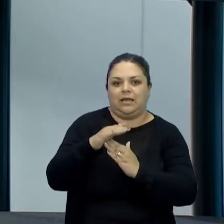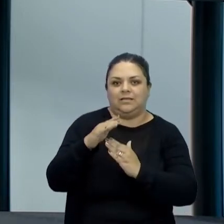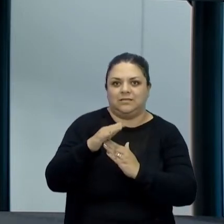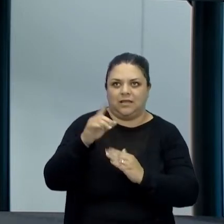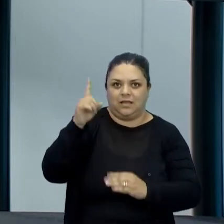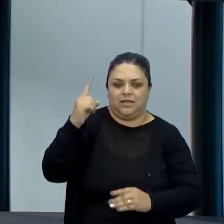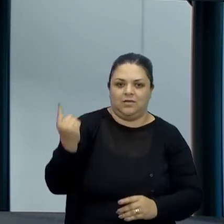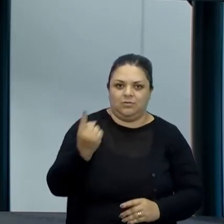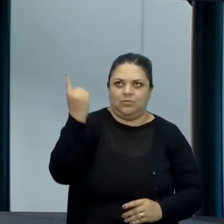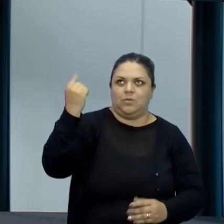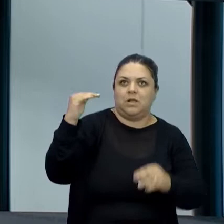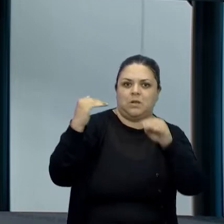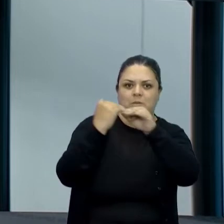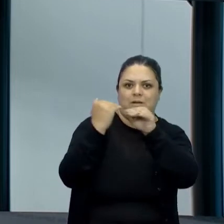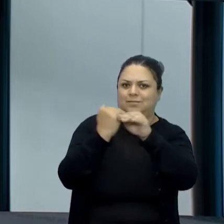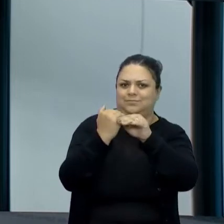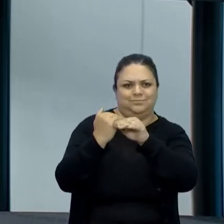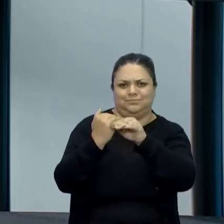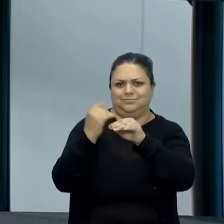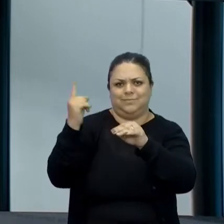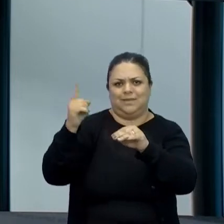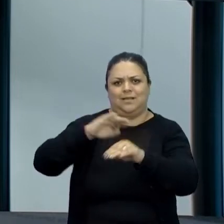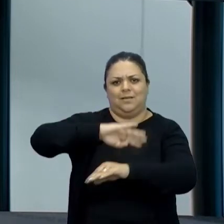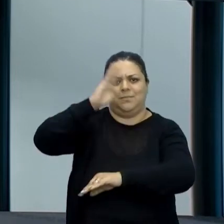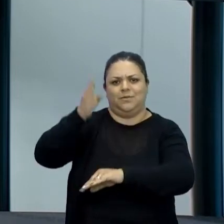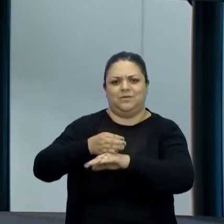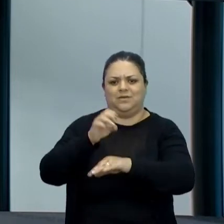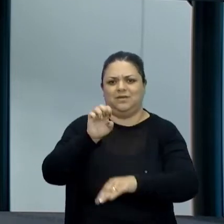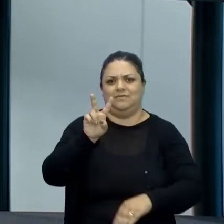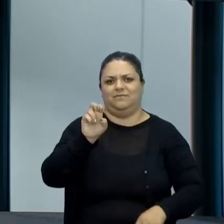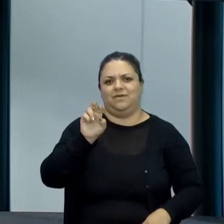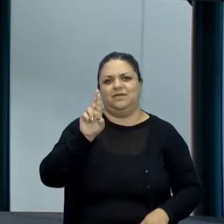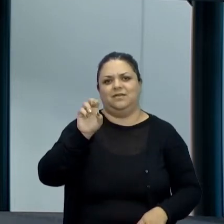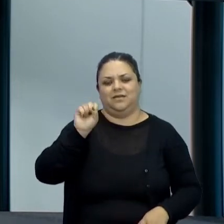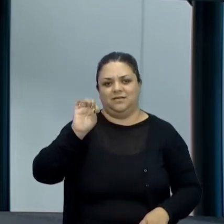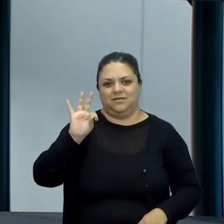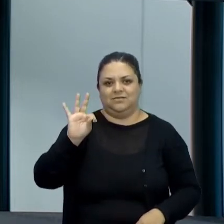Everest. Ele está muito mais acima dessa